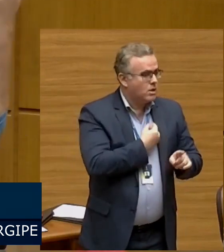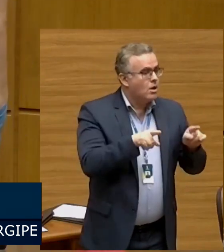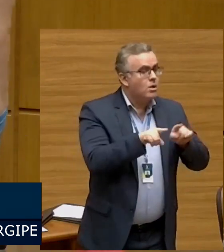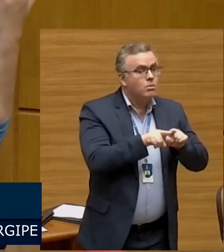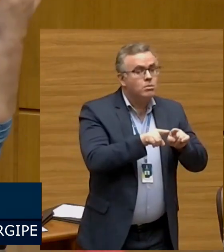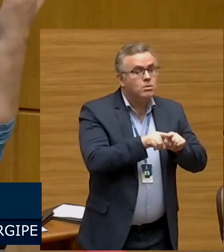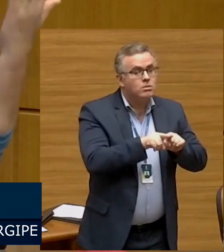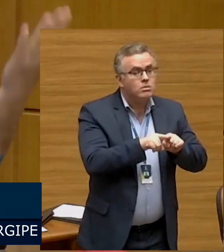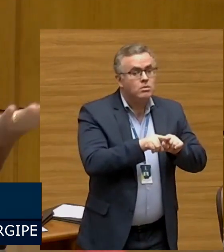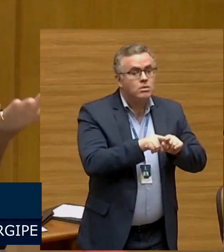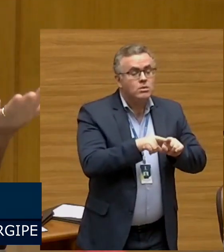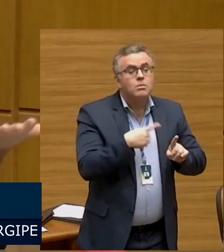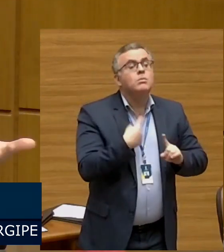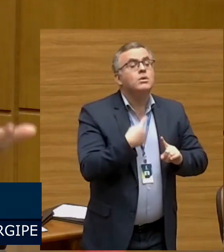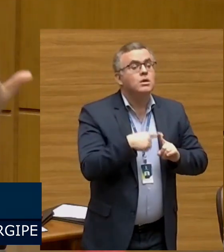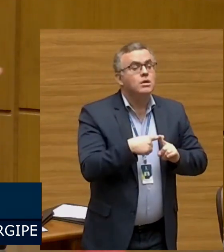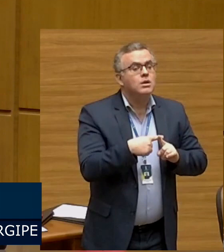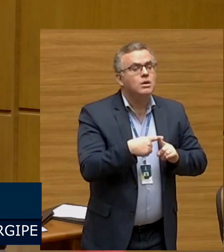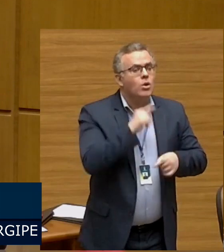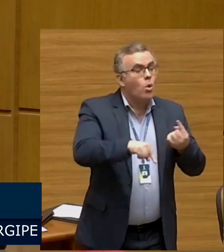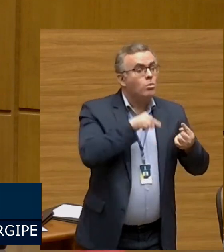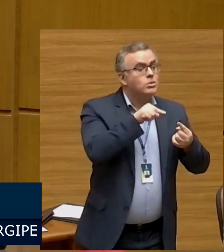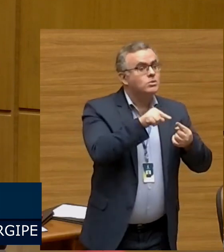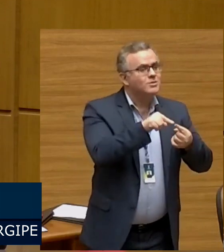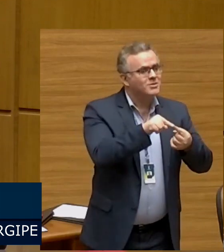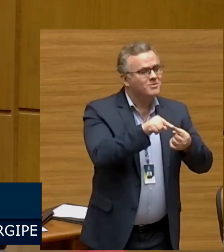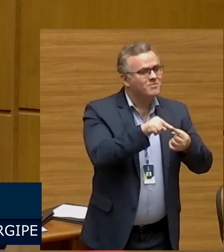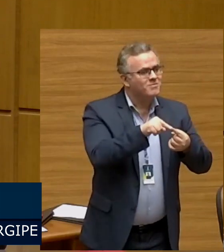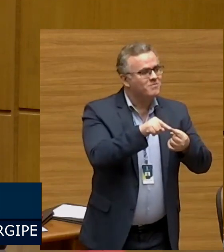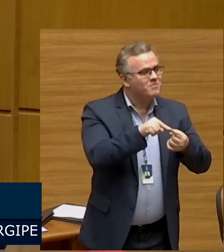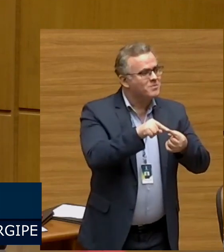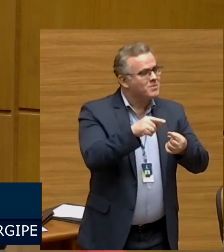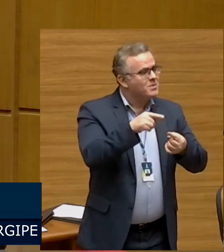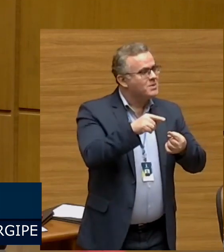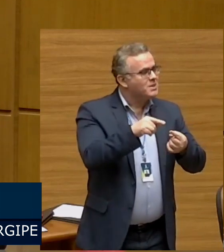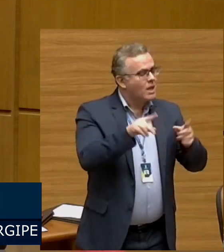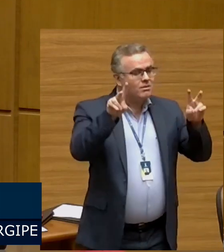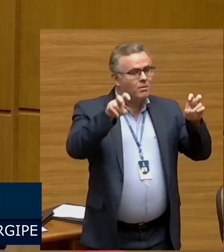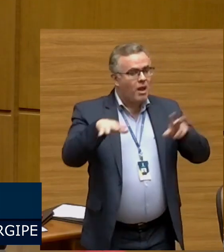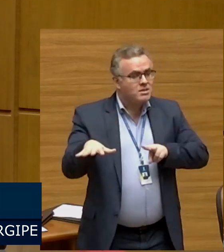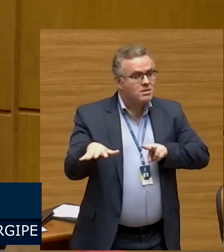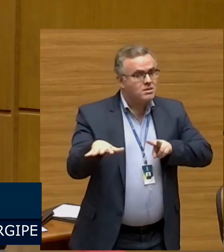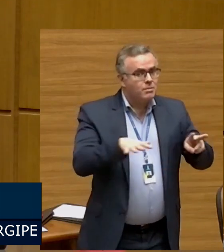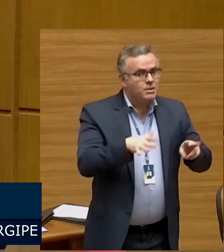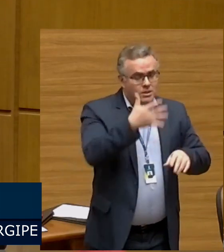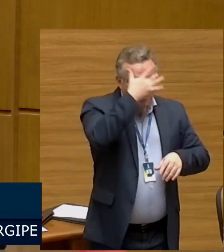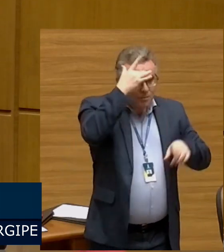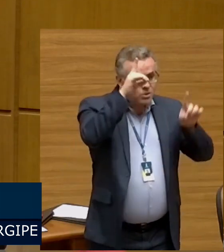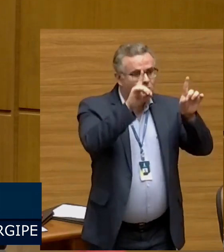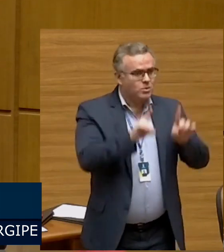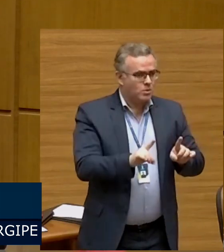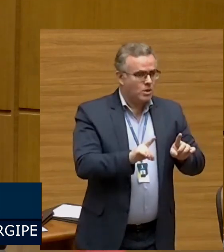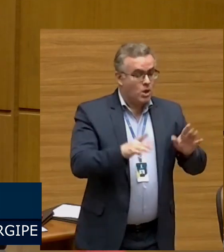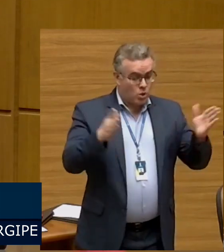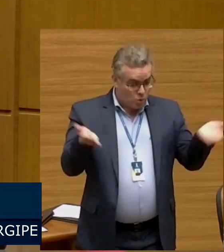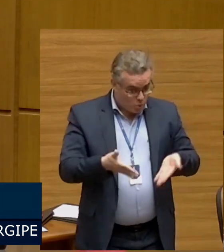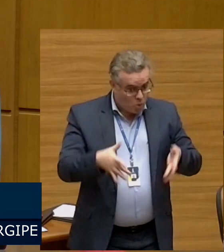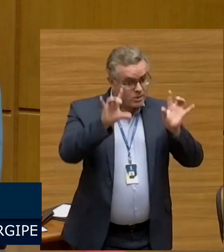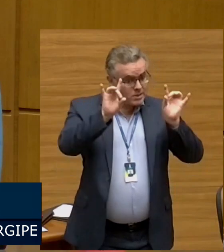aqui é em alusão à Semana da Pessoa com Deficiência, especificamente às pessoas